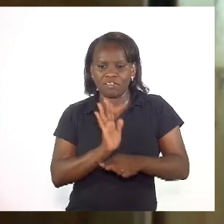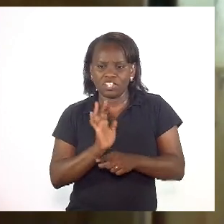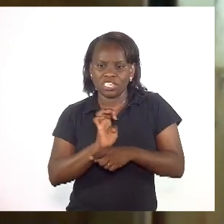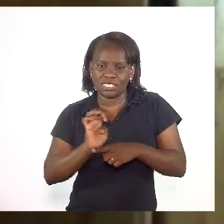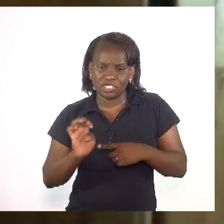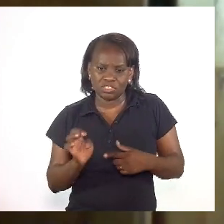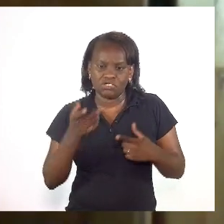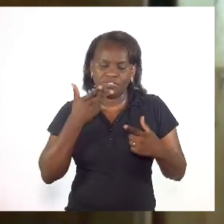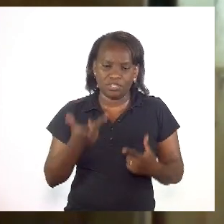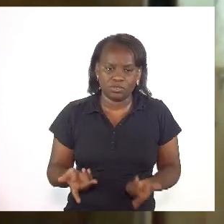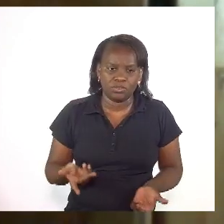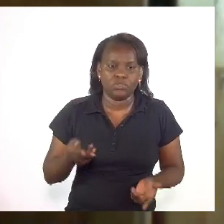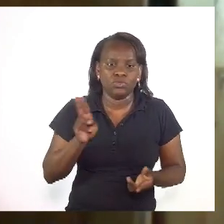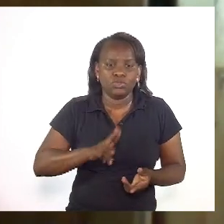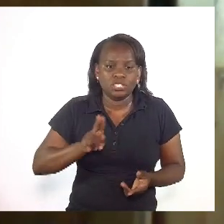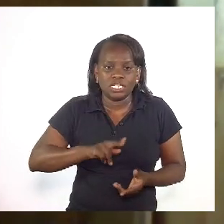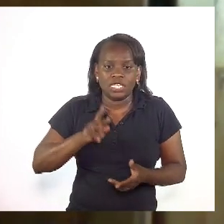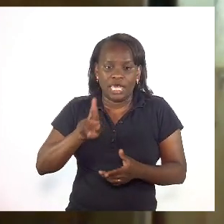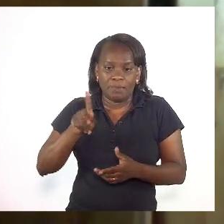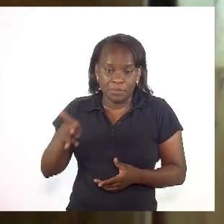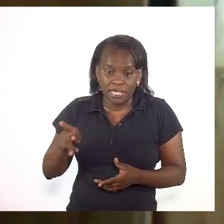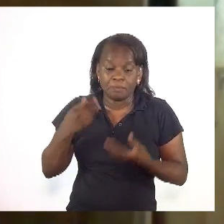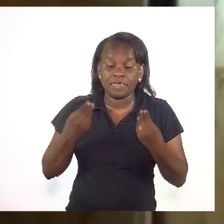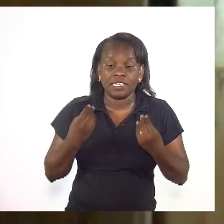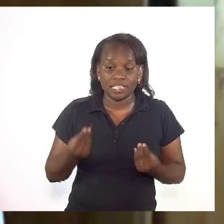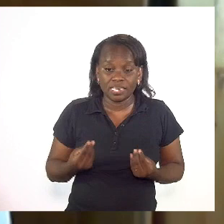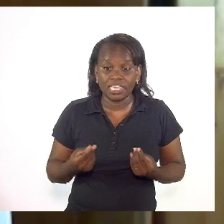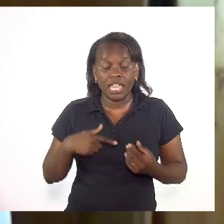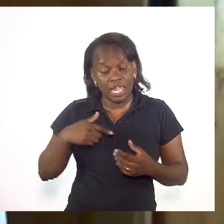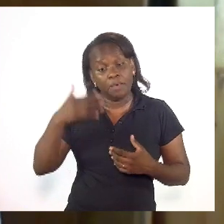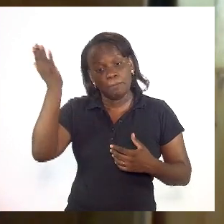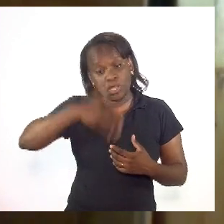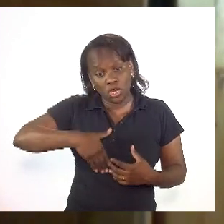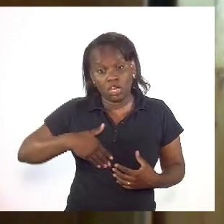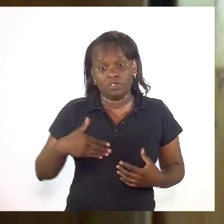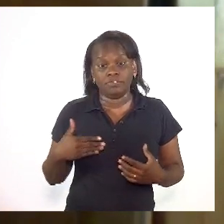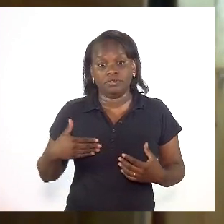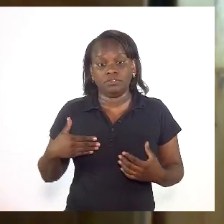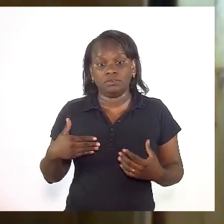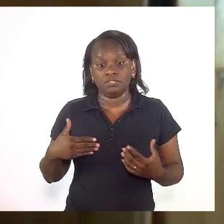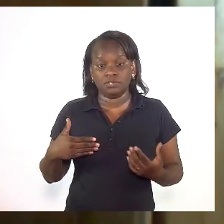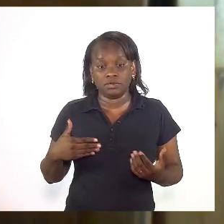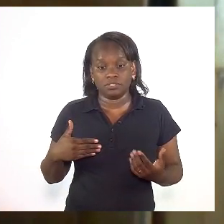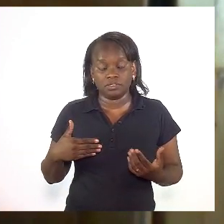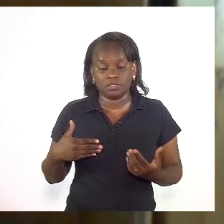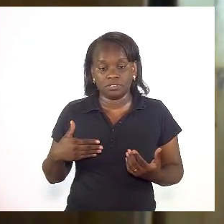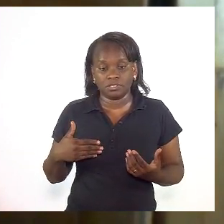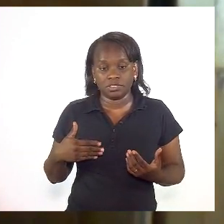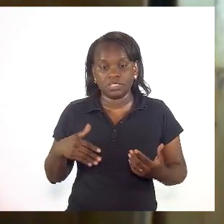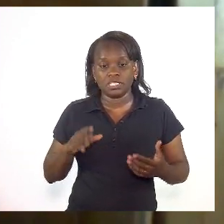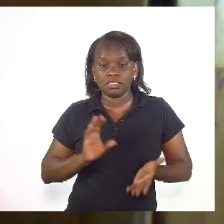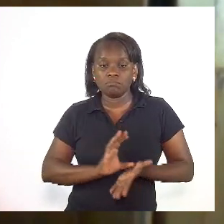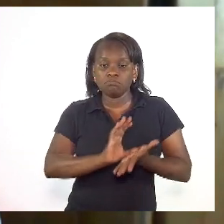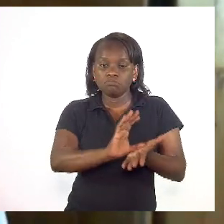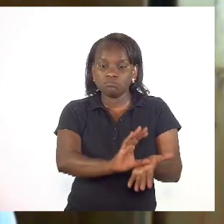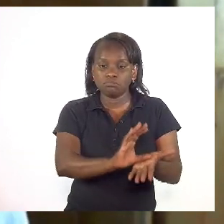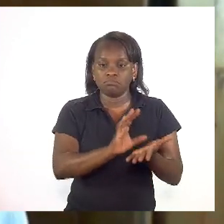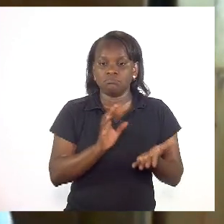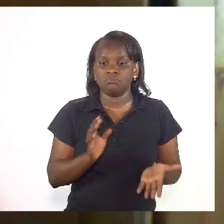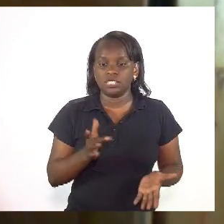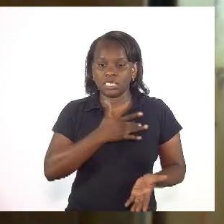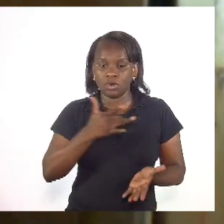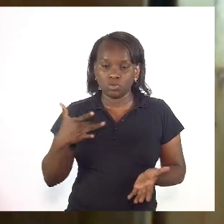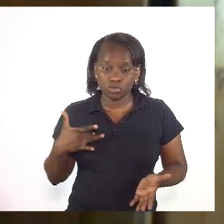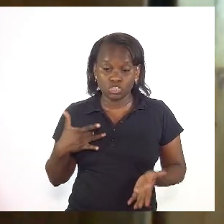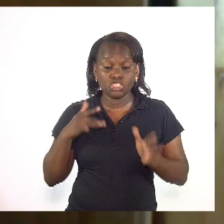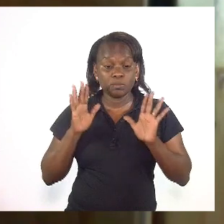como estaria usando restos a pagar para justificar o investimento em saúde,